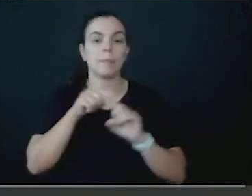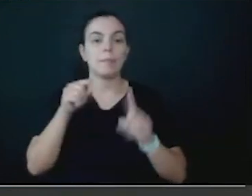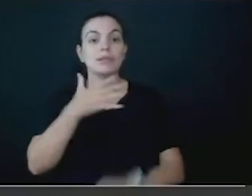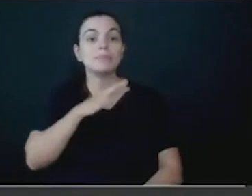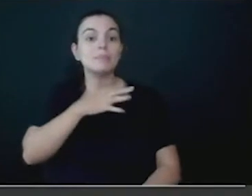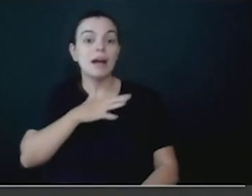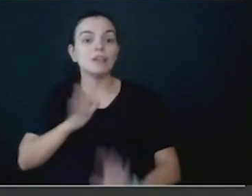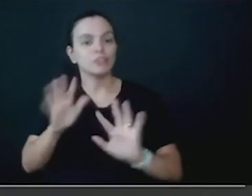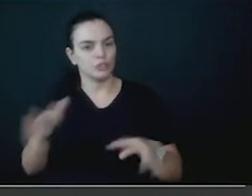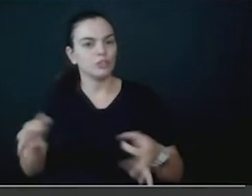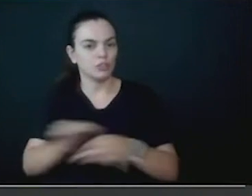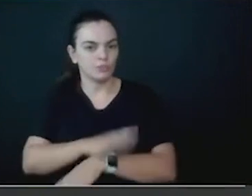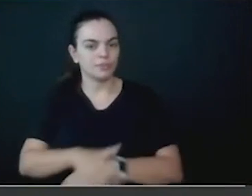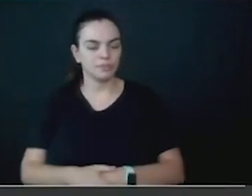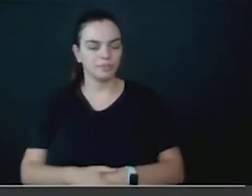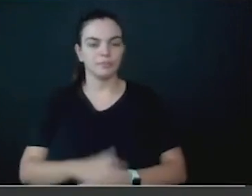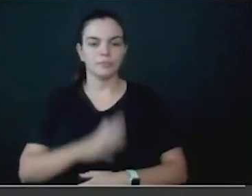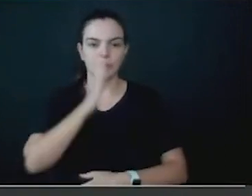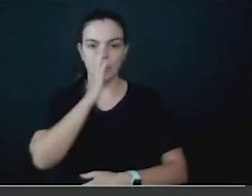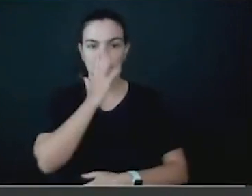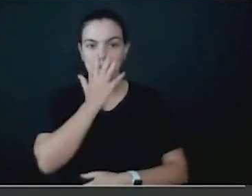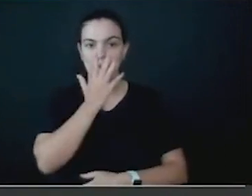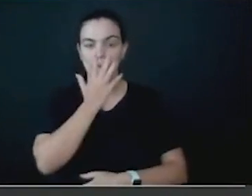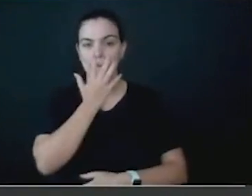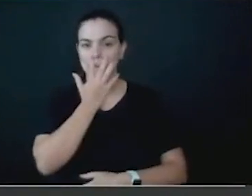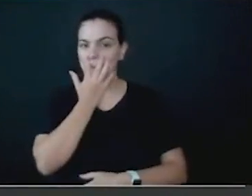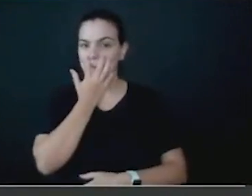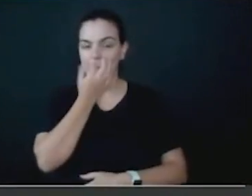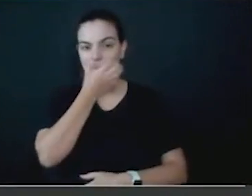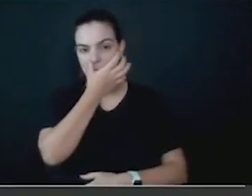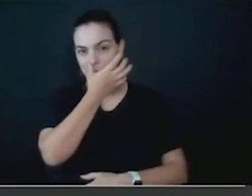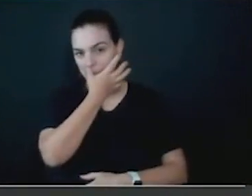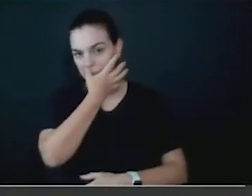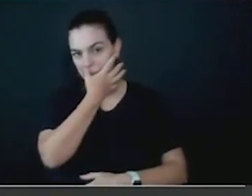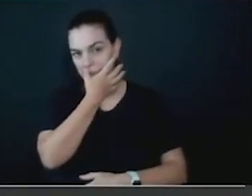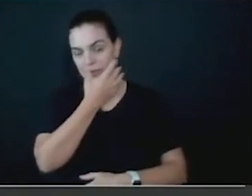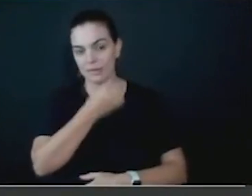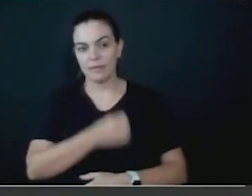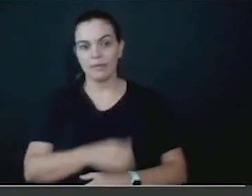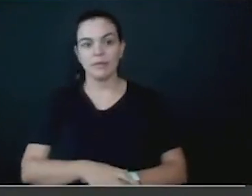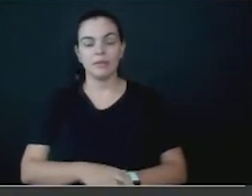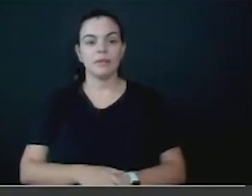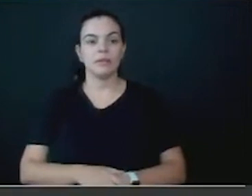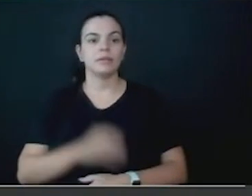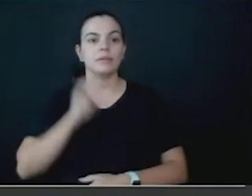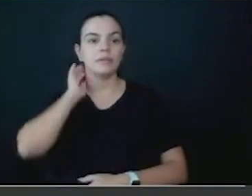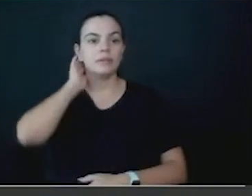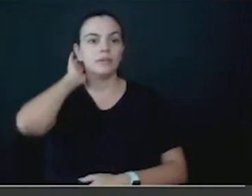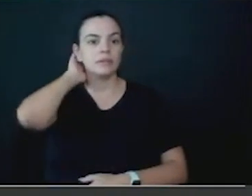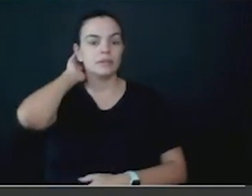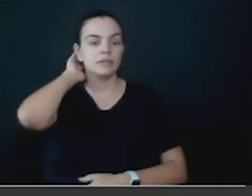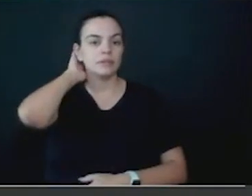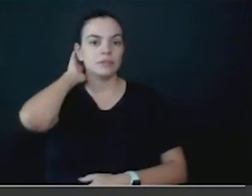população. Ainda no Viva Uma Nova Curitiba, a gente tem o objetivo de fortalecê-la como destino turístico. Então, atividades